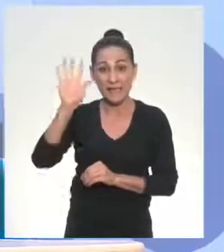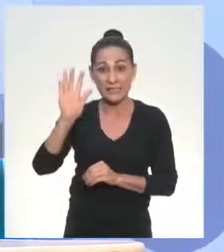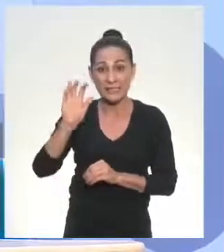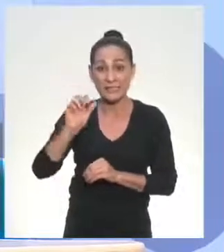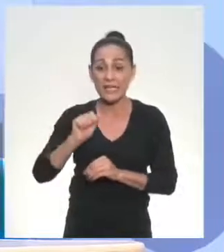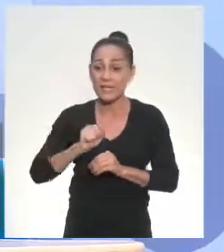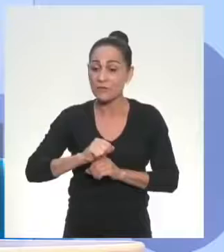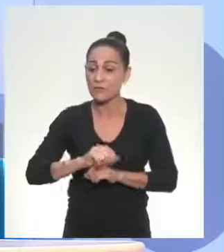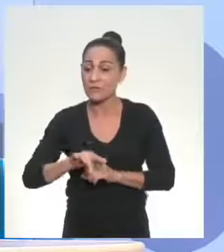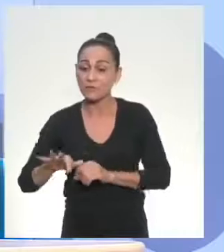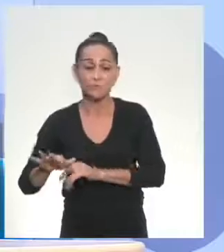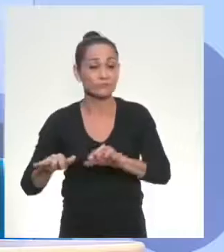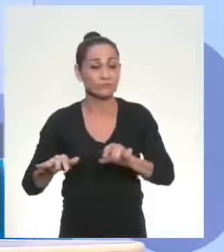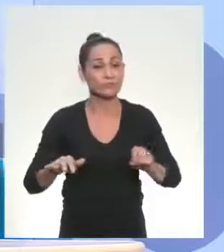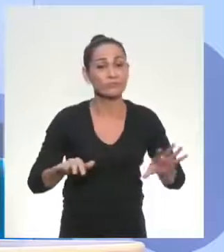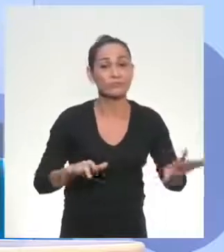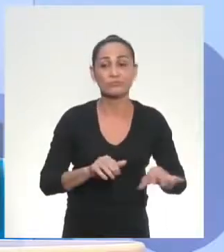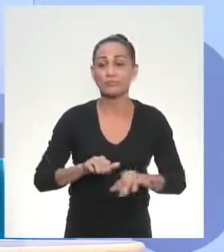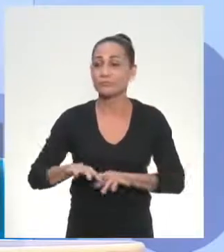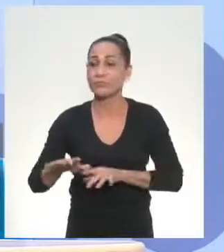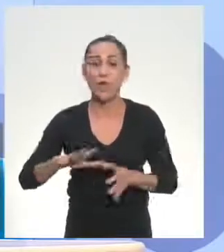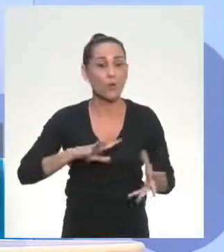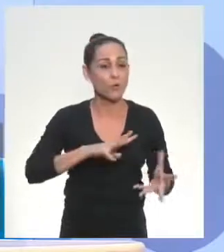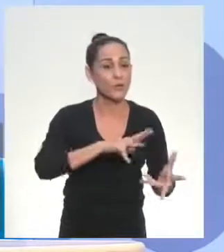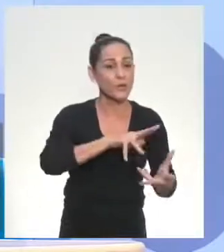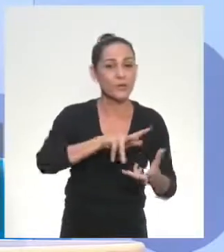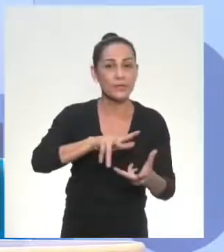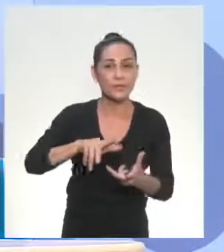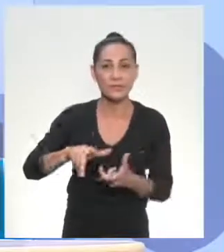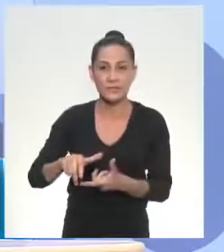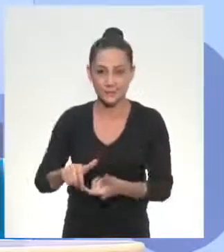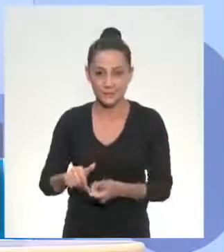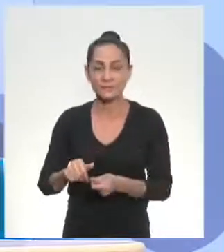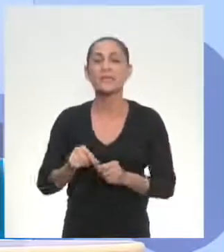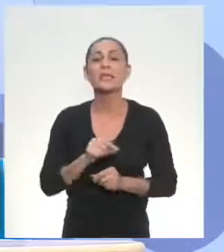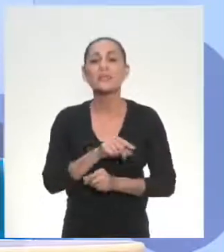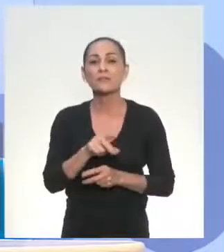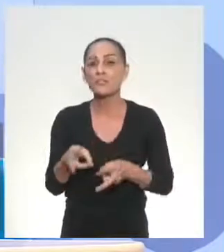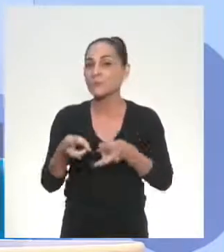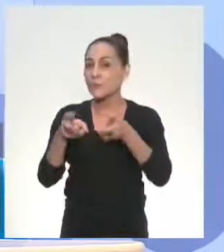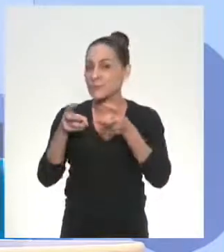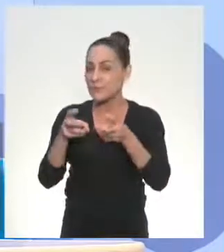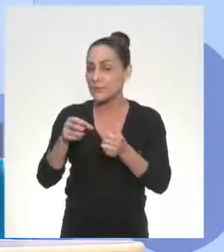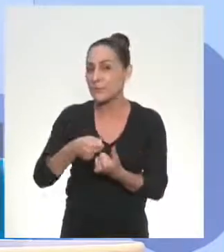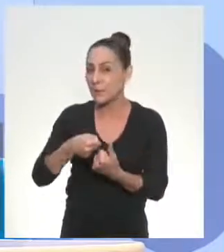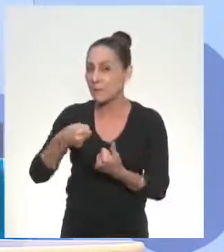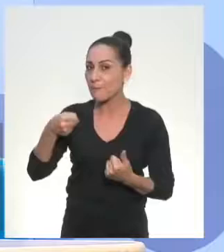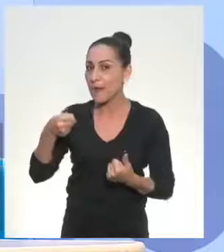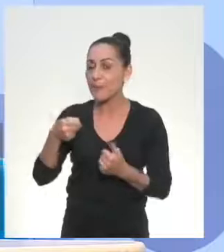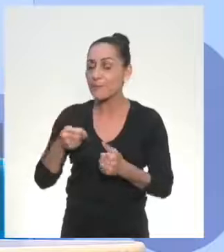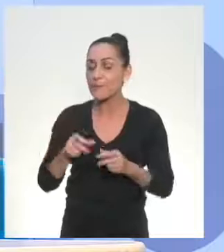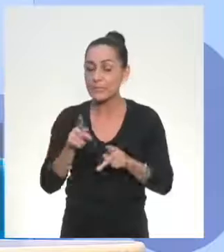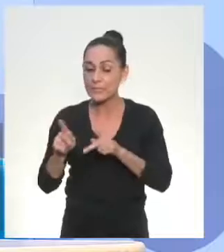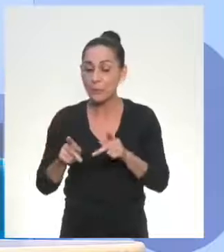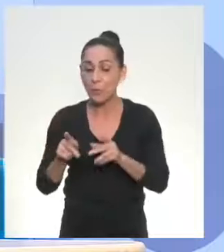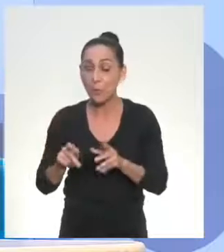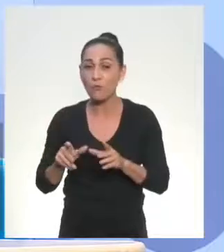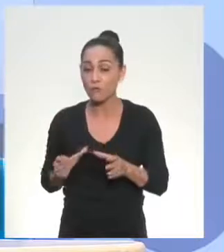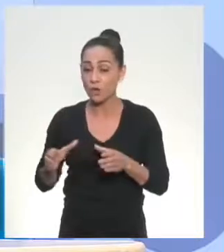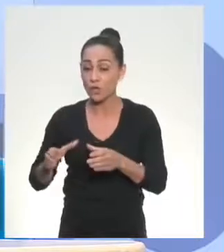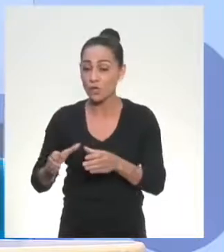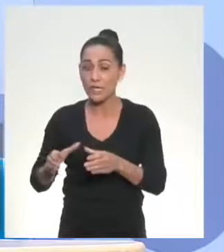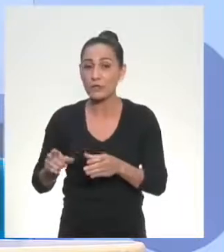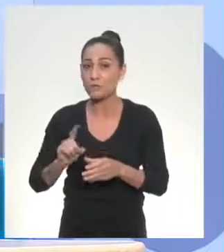espalhando, povoando, né, o planeta Terra. Mas vocês vão perceber pelo mapa que esse povoamento não foi do dia